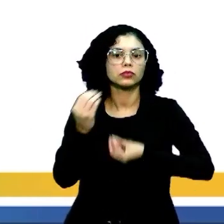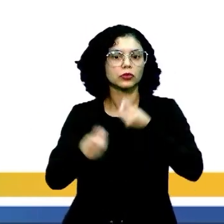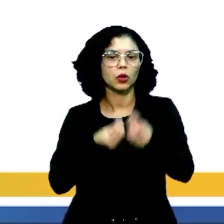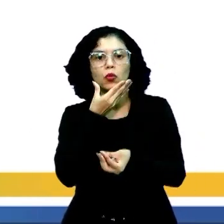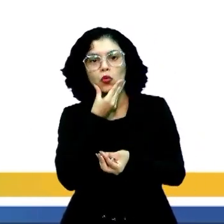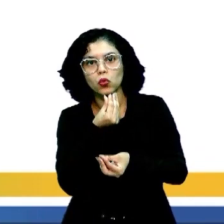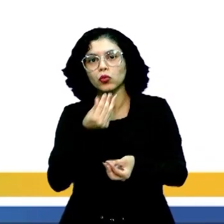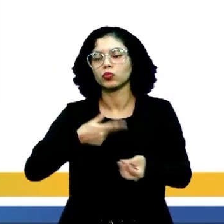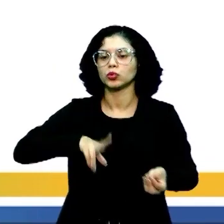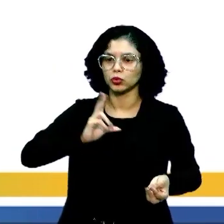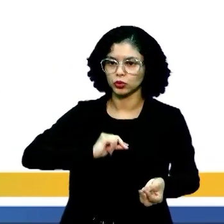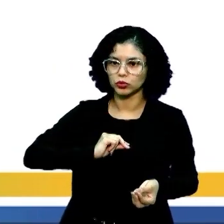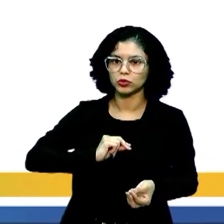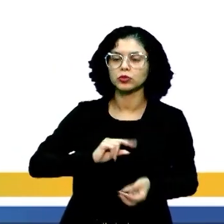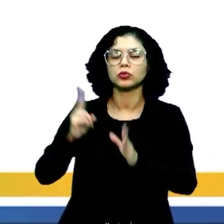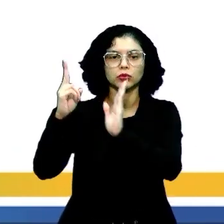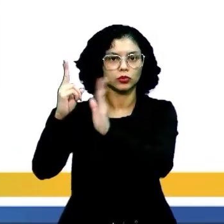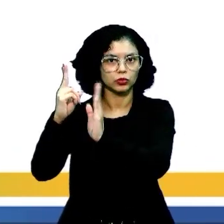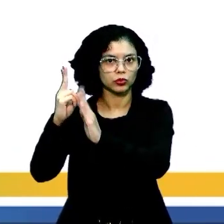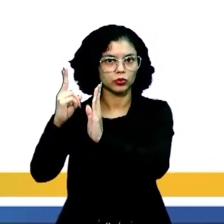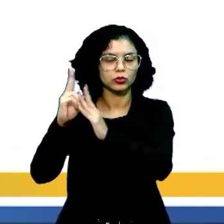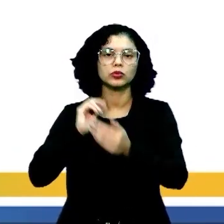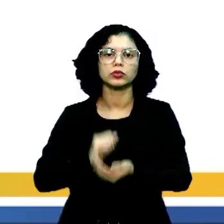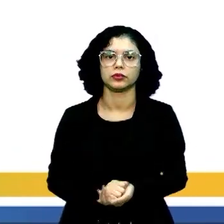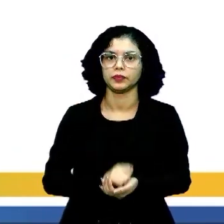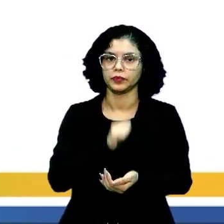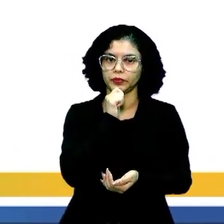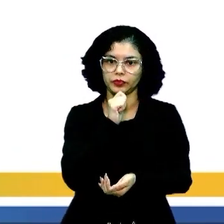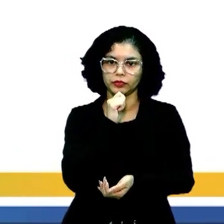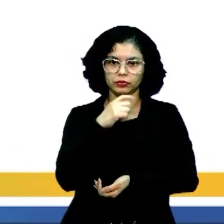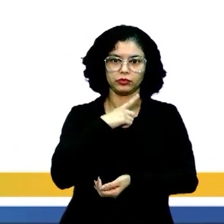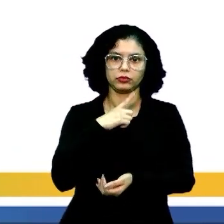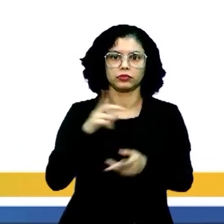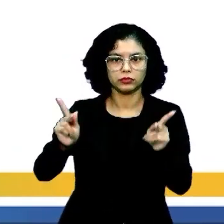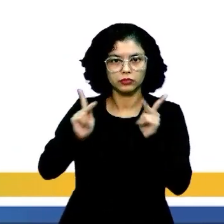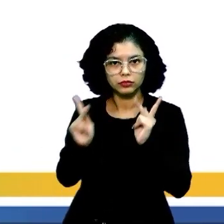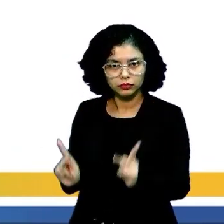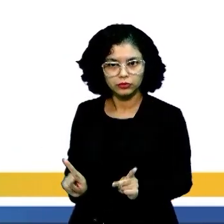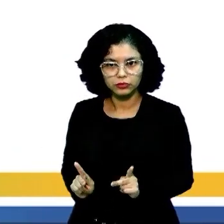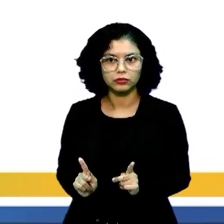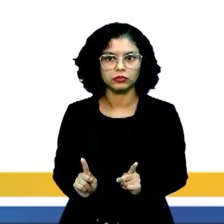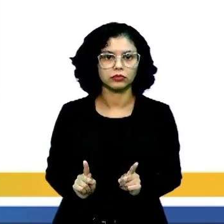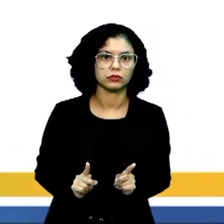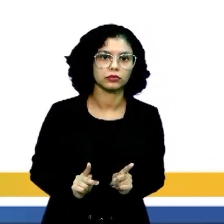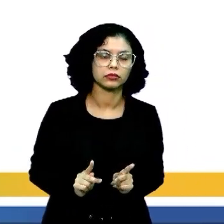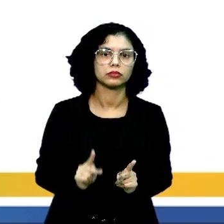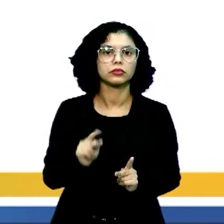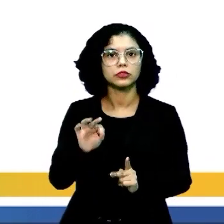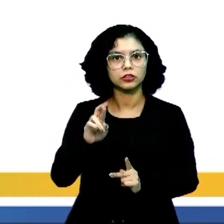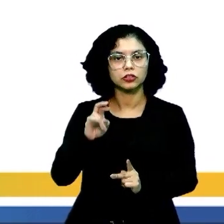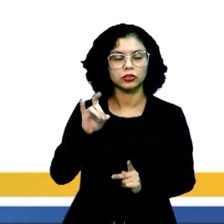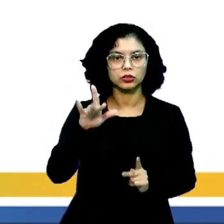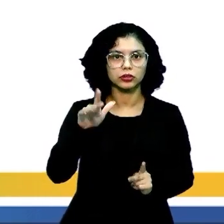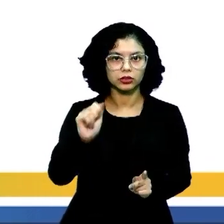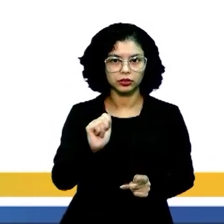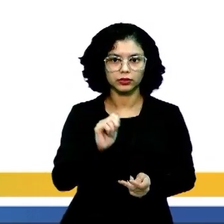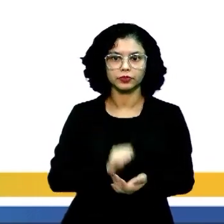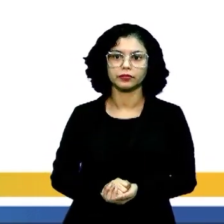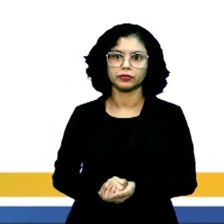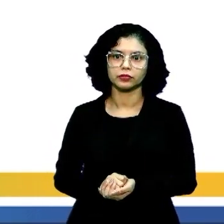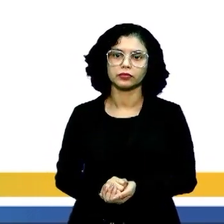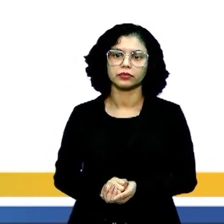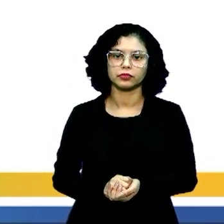homem português como o indígena, eles estão tendo uma postura etnocêntrica. Ou seja,